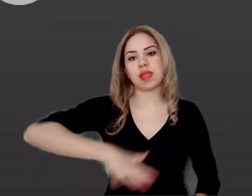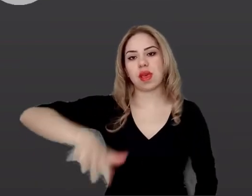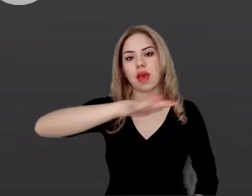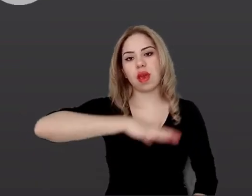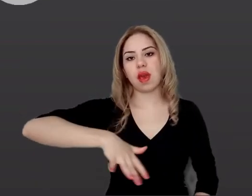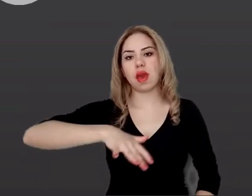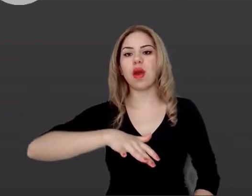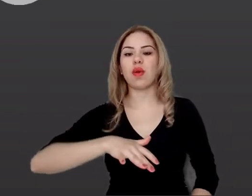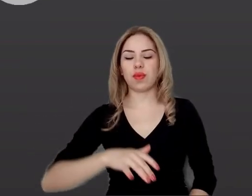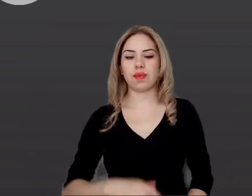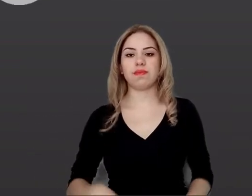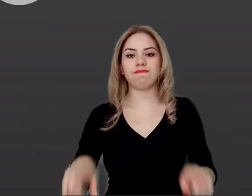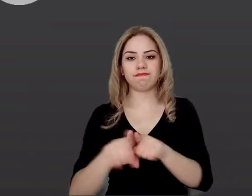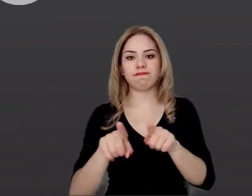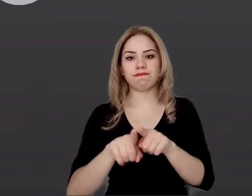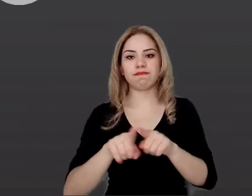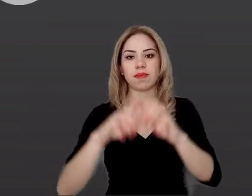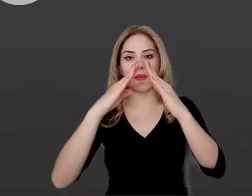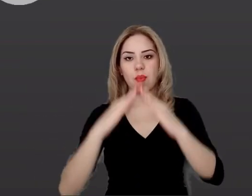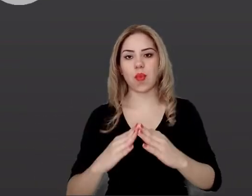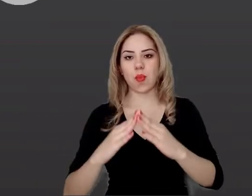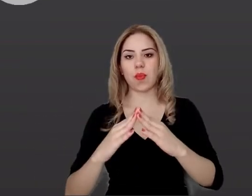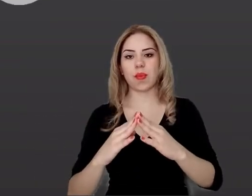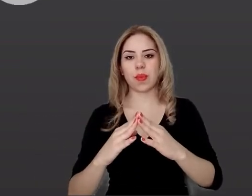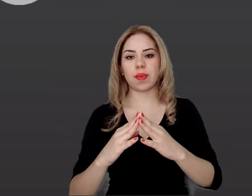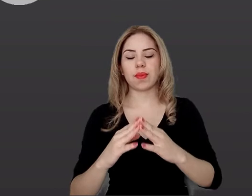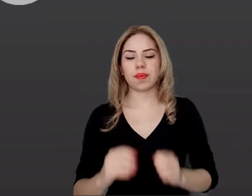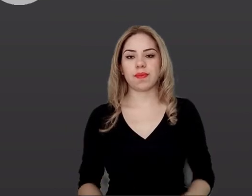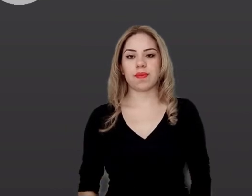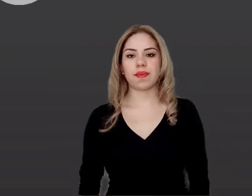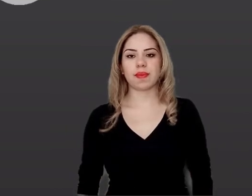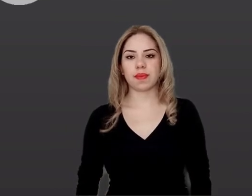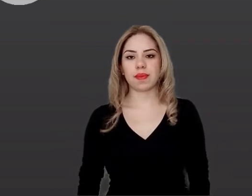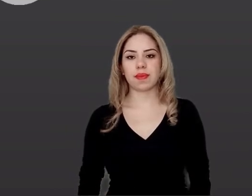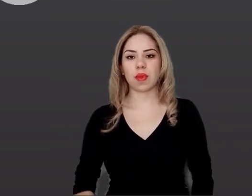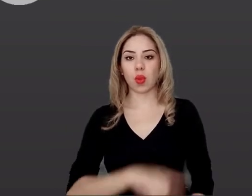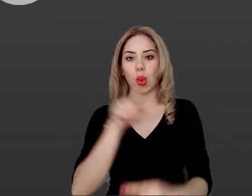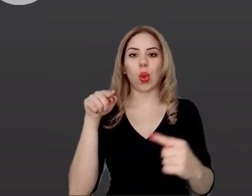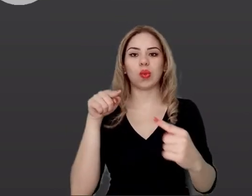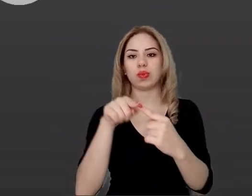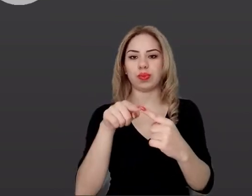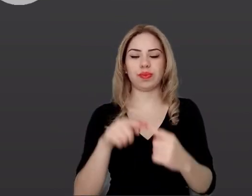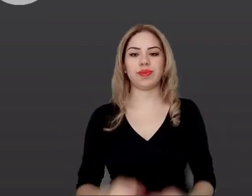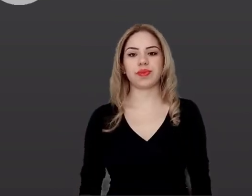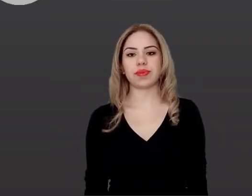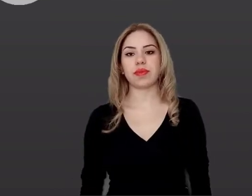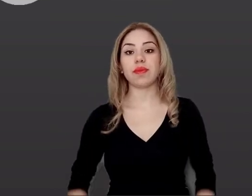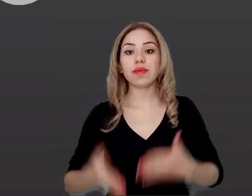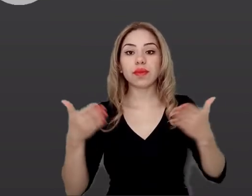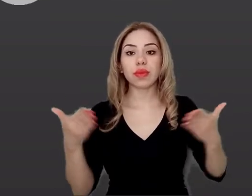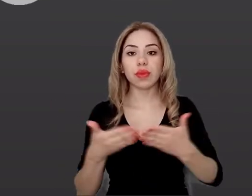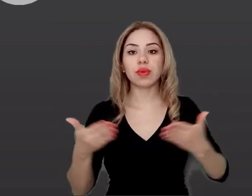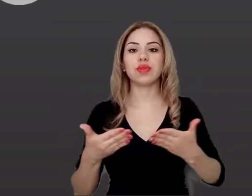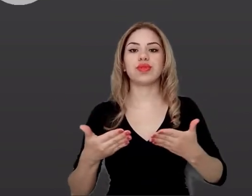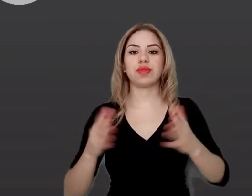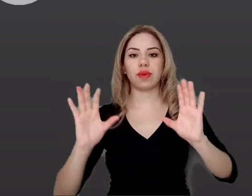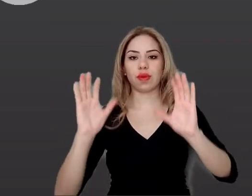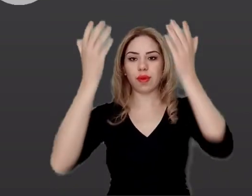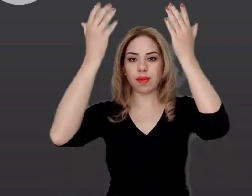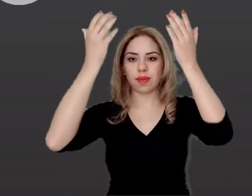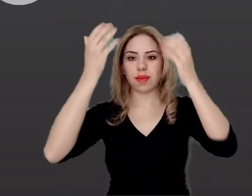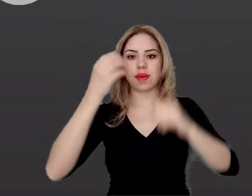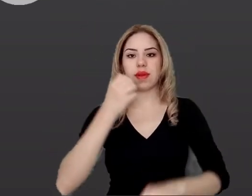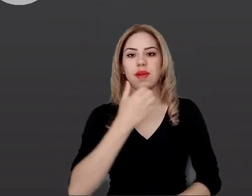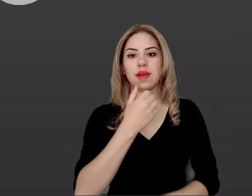questões epidemiológicas da região onde a gente mora, para podermos orientar de uma maneira mais eficaz. Hoje, nós vamos comemorar